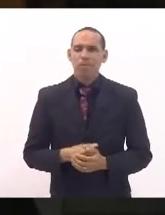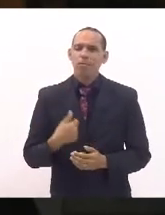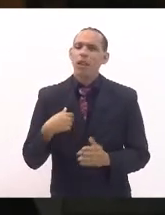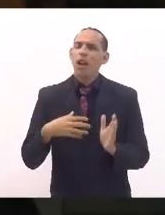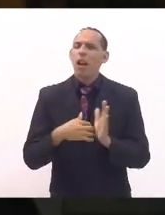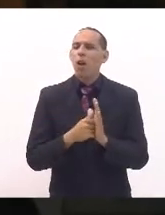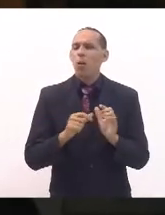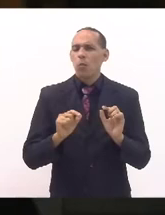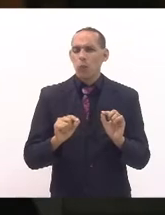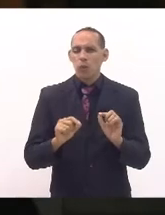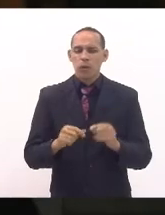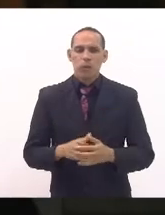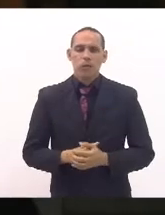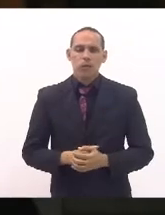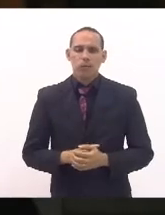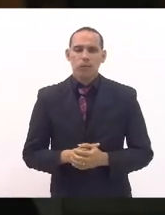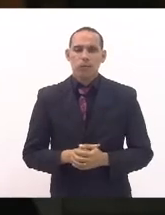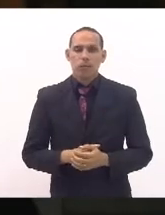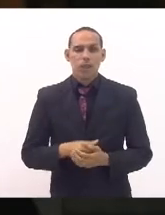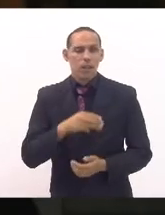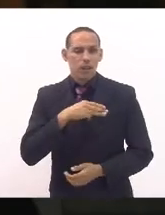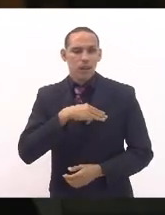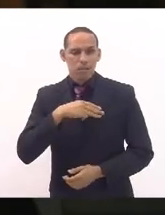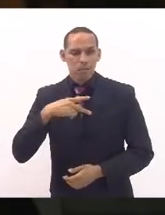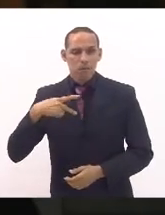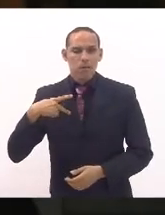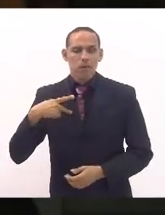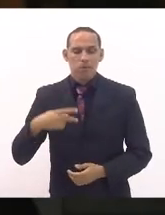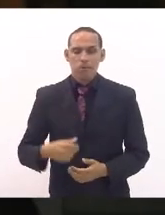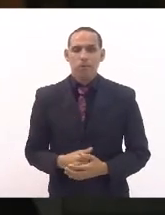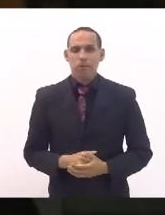registro que o Ministério Público